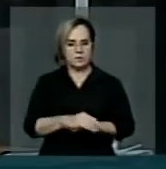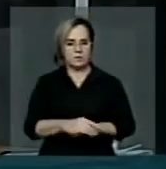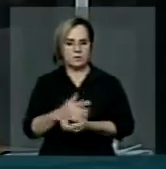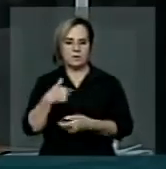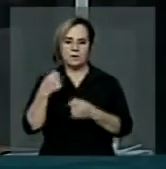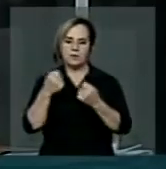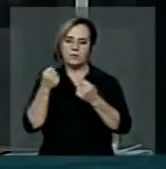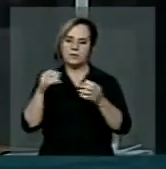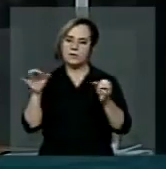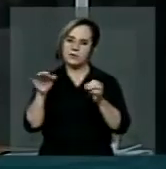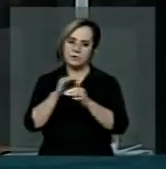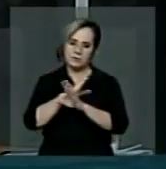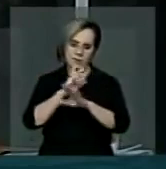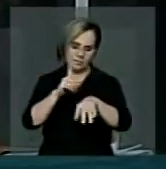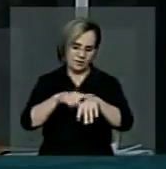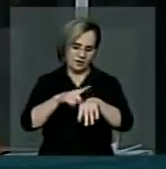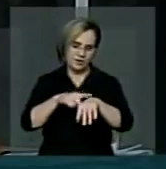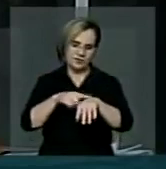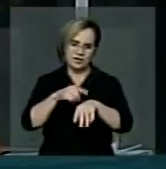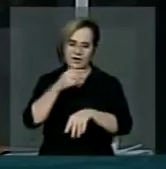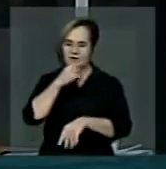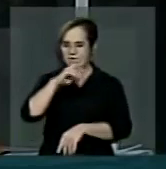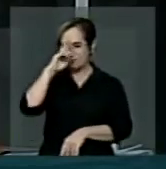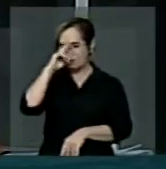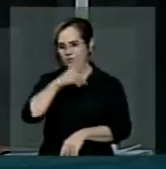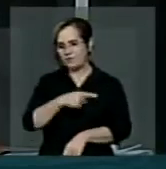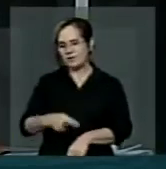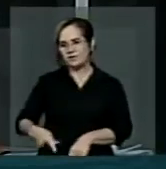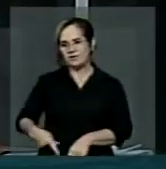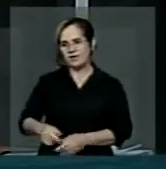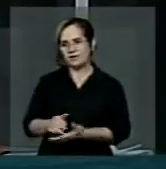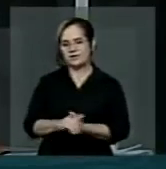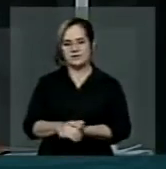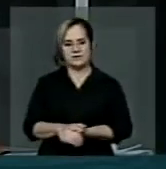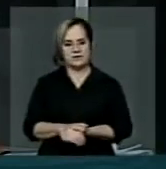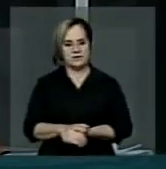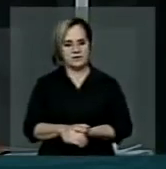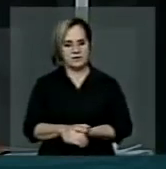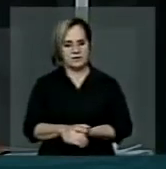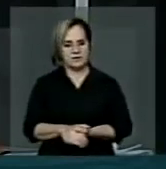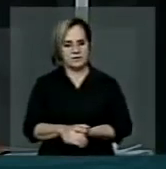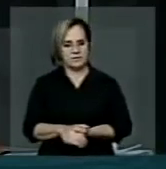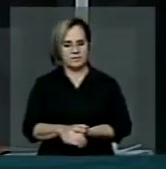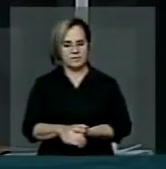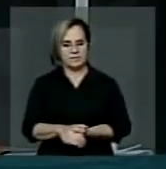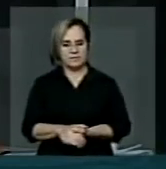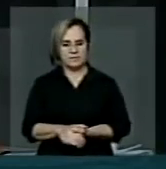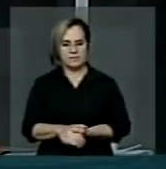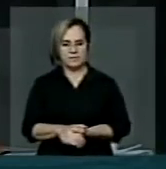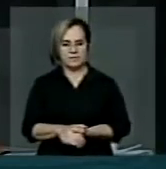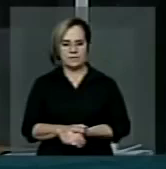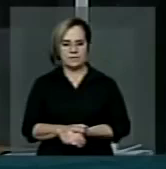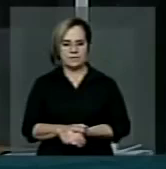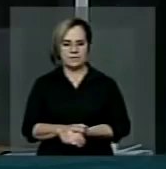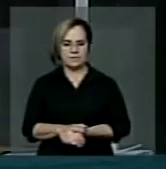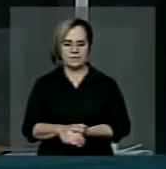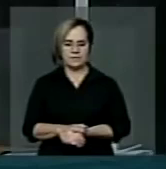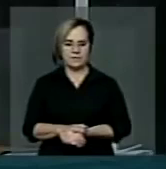tenho que concluir já, né, meu presidente? Passou muito tempo, 1 minuto. eu quero, enfim,